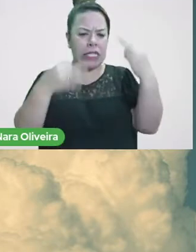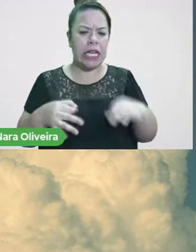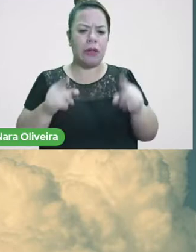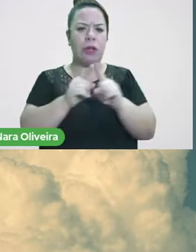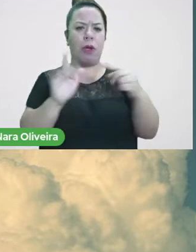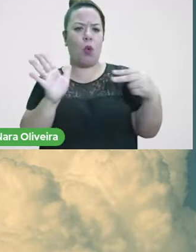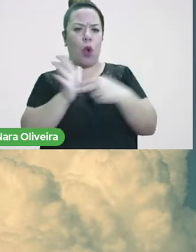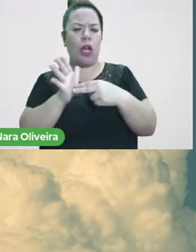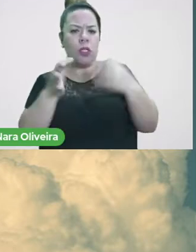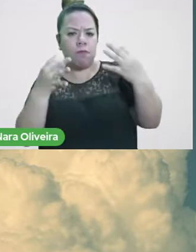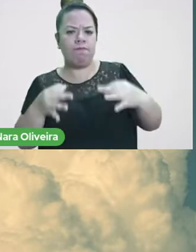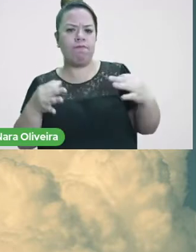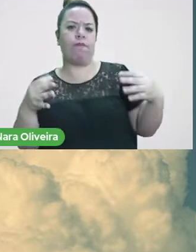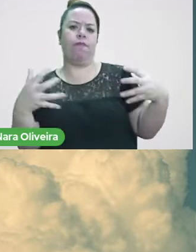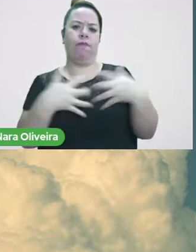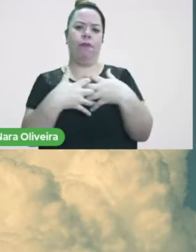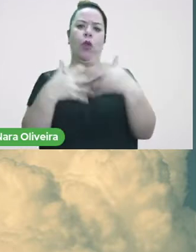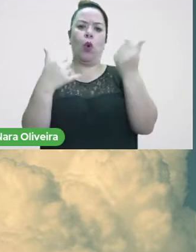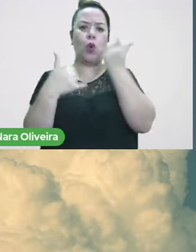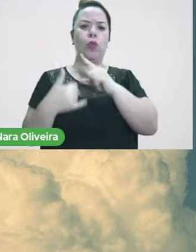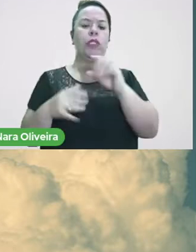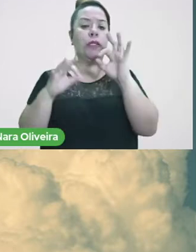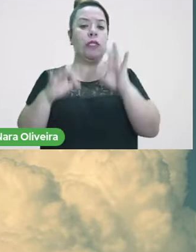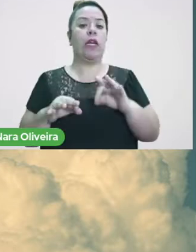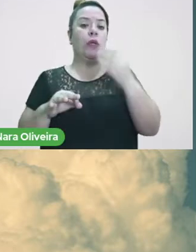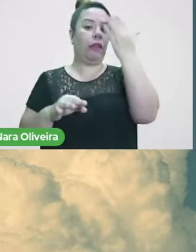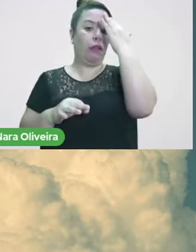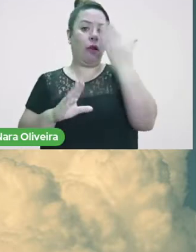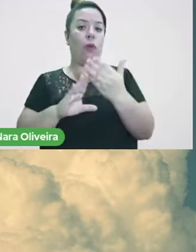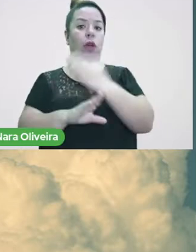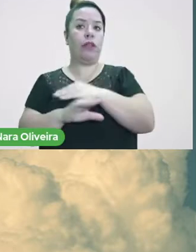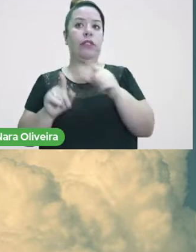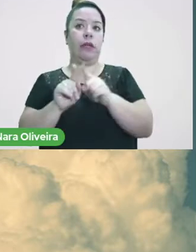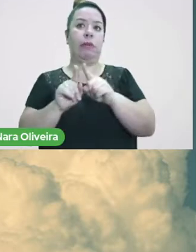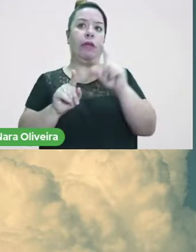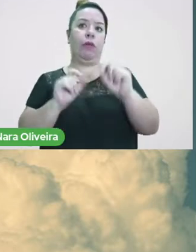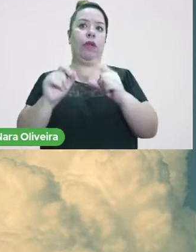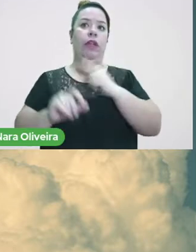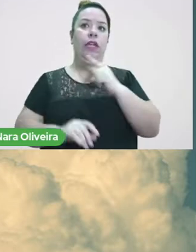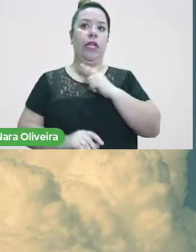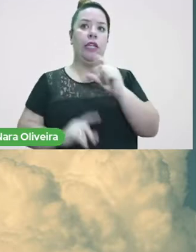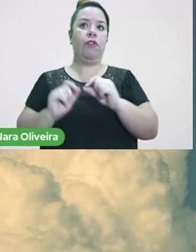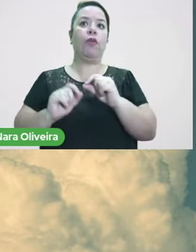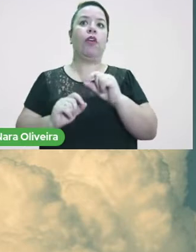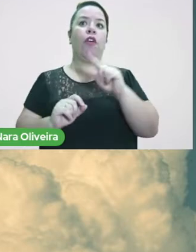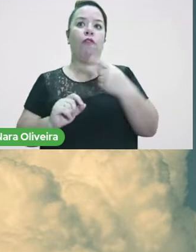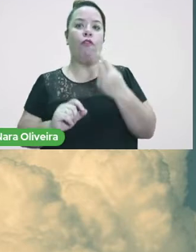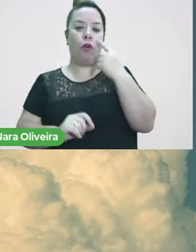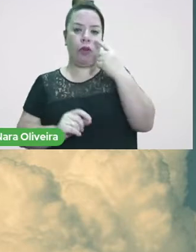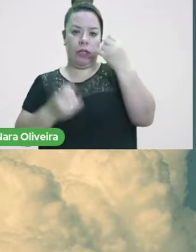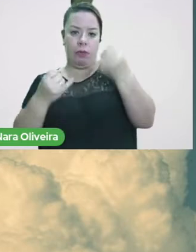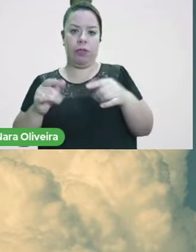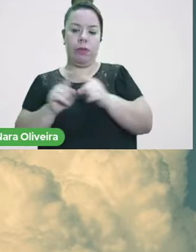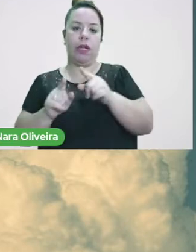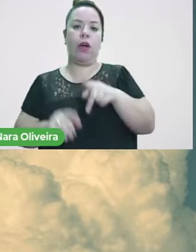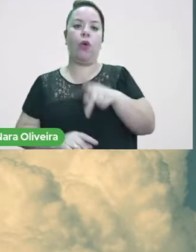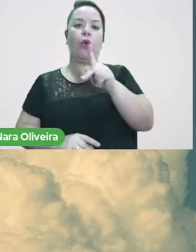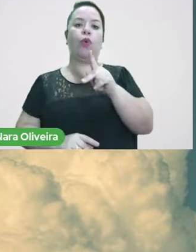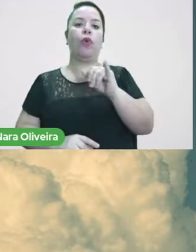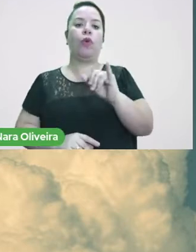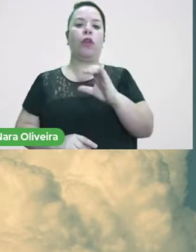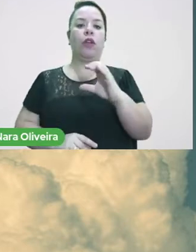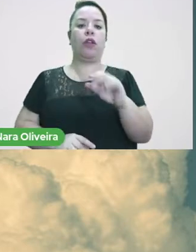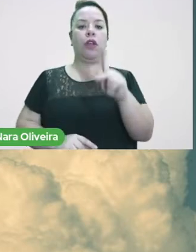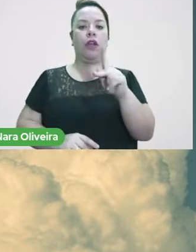realmente implementado conforme o que foi entendido no kickoff. Vou detalhar mais esse exemplo, tá? Beleza, fiz o desk check,